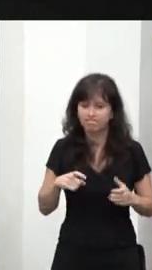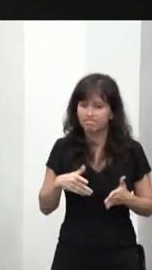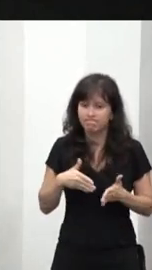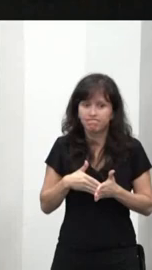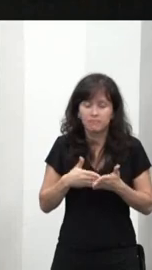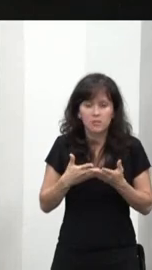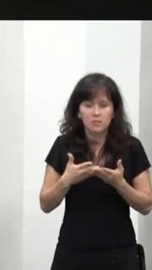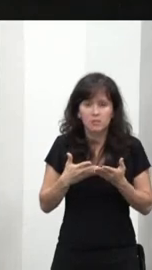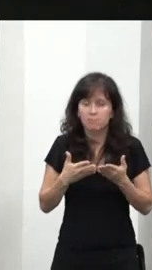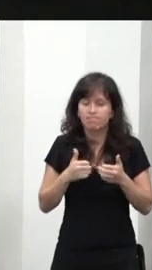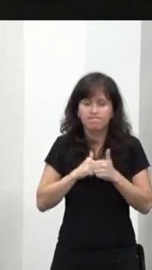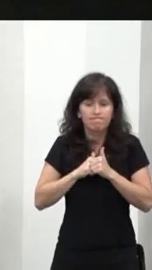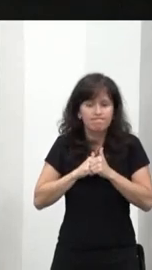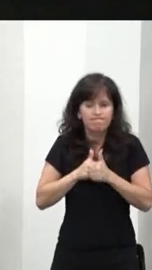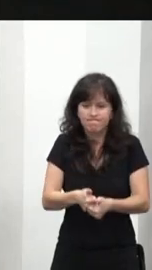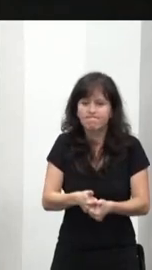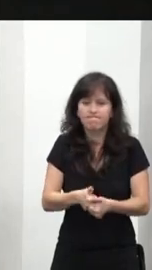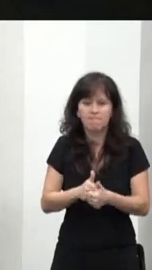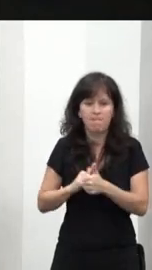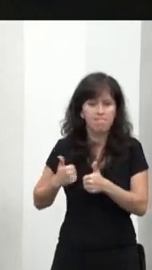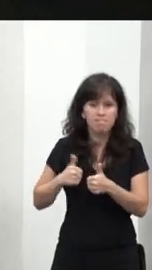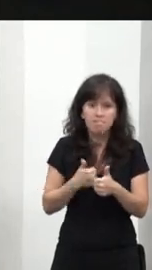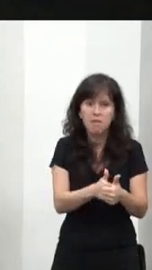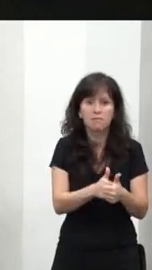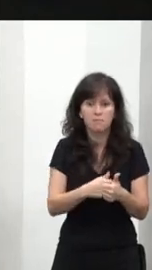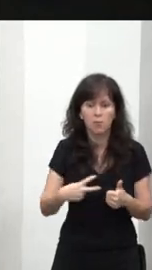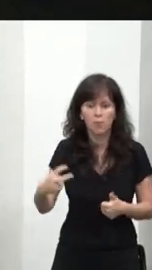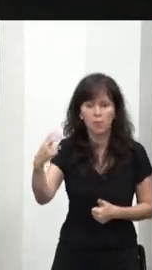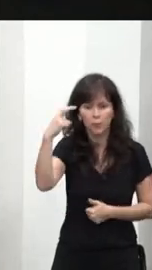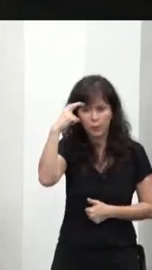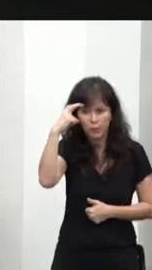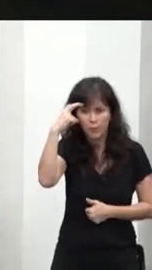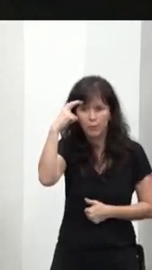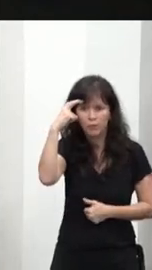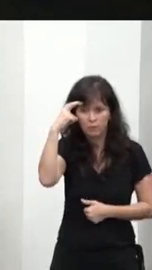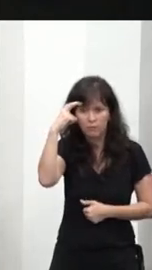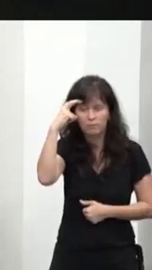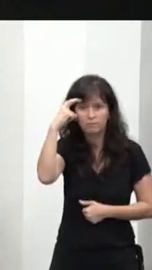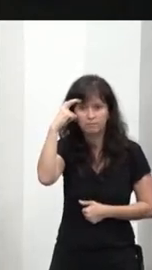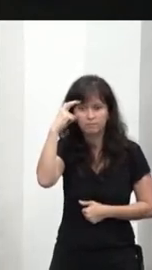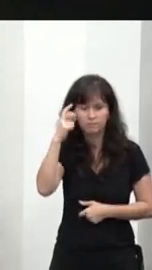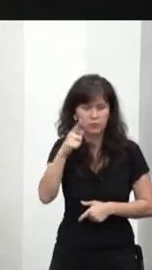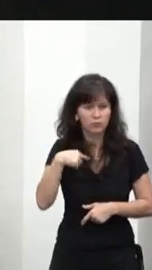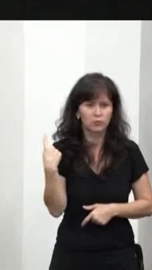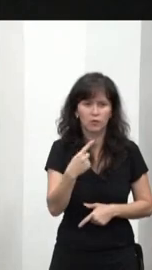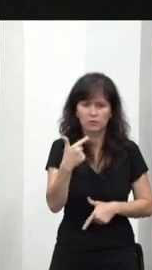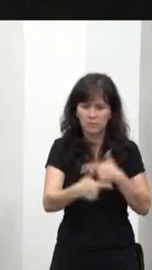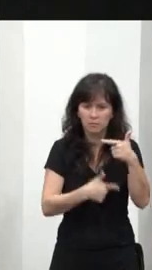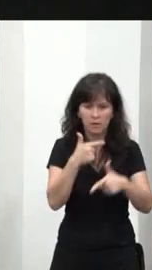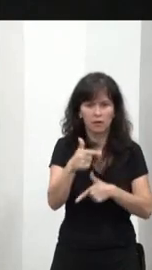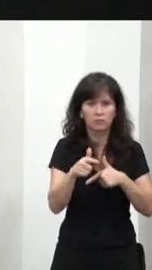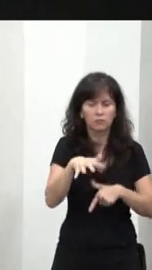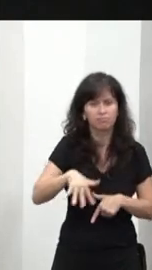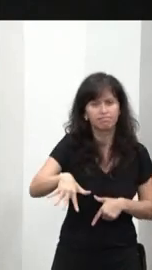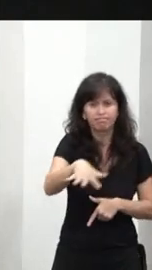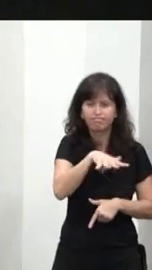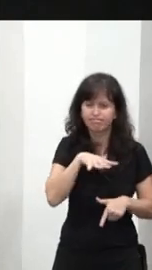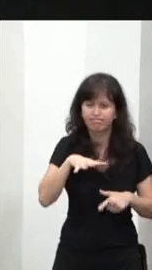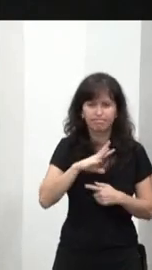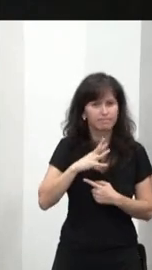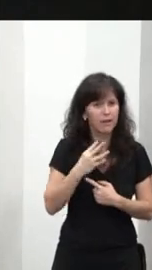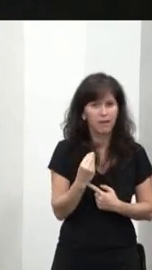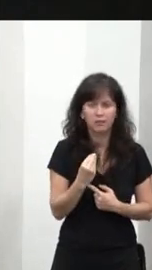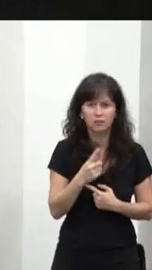que perseguiu a cultura em nossos fazedores trabalhadores da cadeia produtiva nosso lema era sobreviver